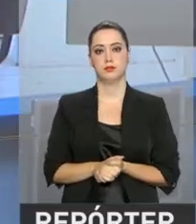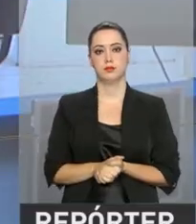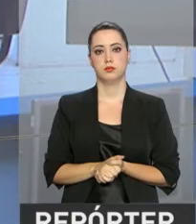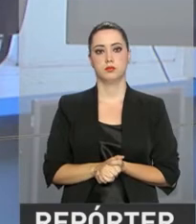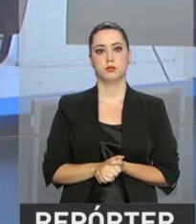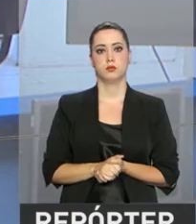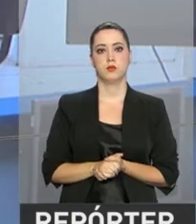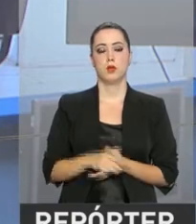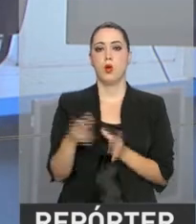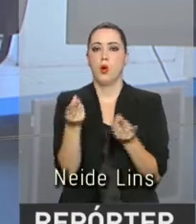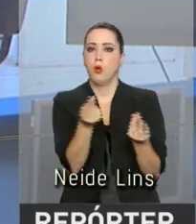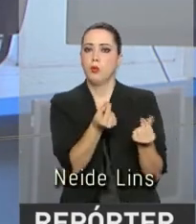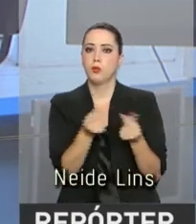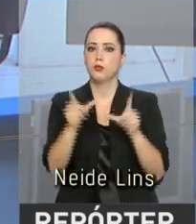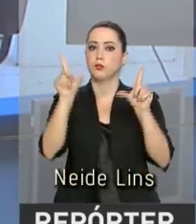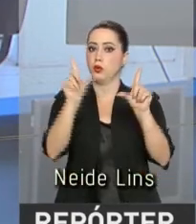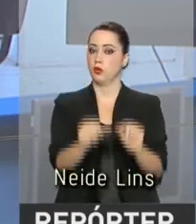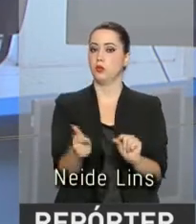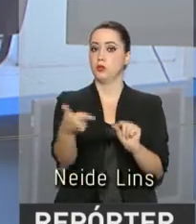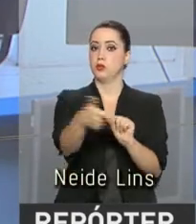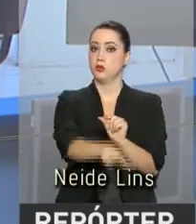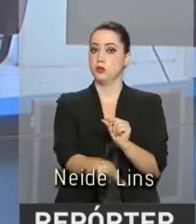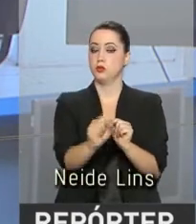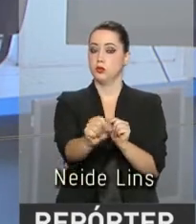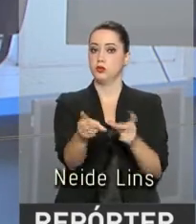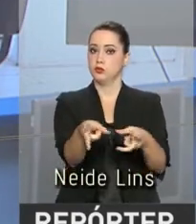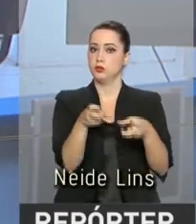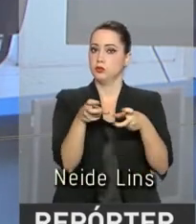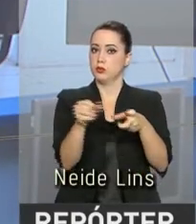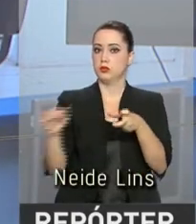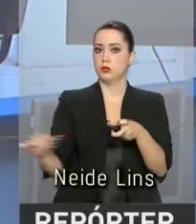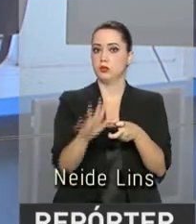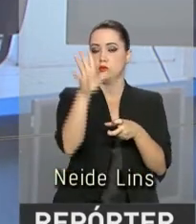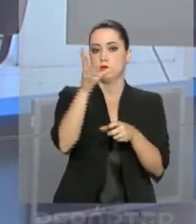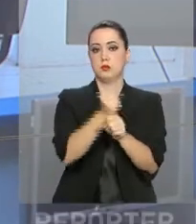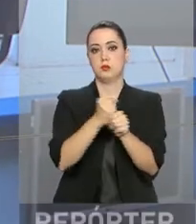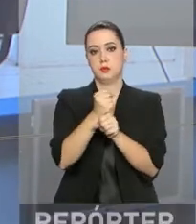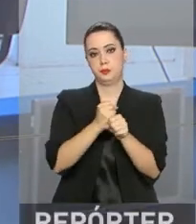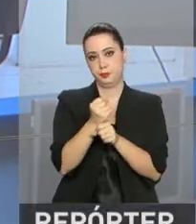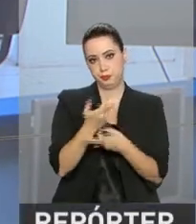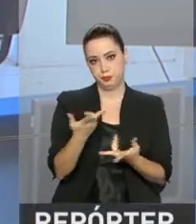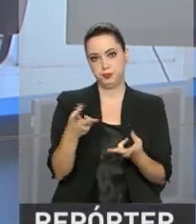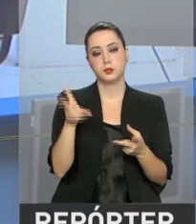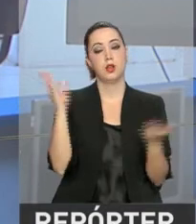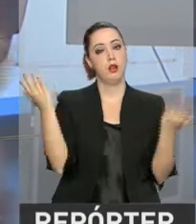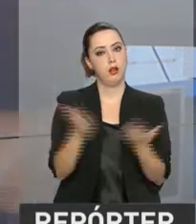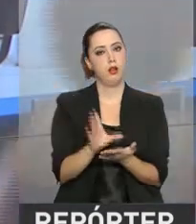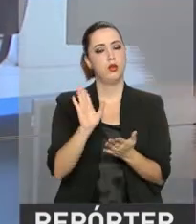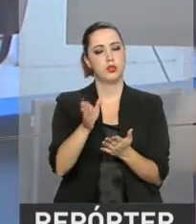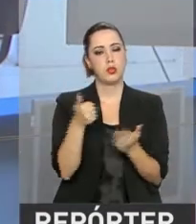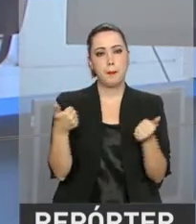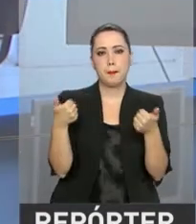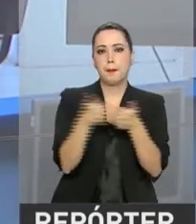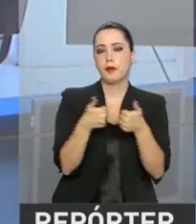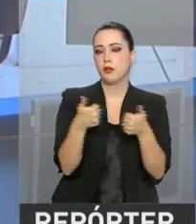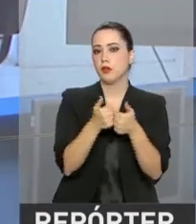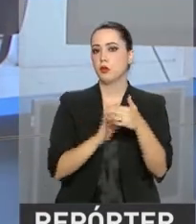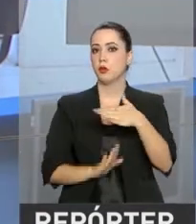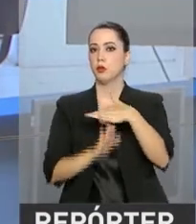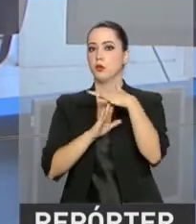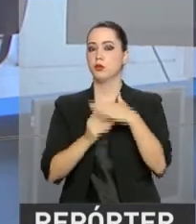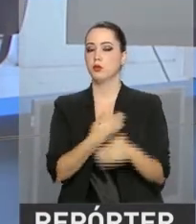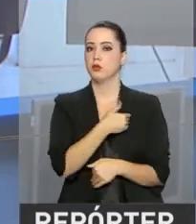o mercado financeiro reduziu mais uma vez a previsão para a inflação deste ano a estimativa agora está bem próxima do teto da meta do